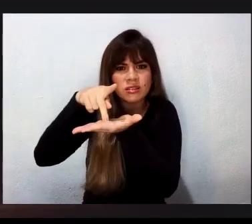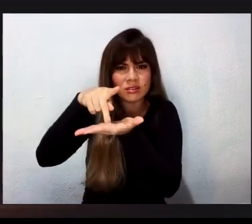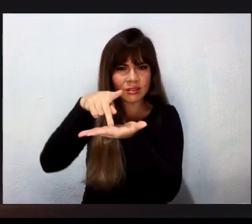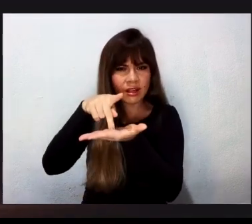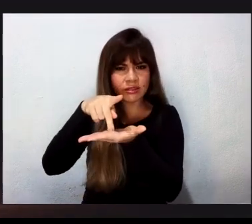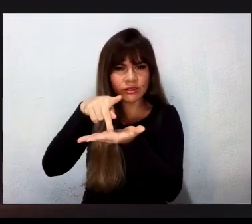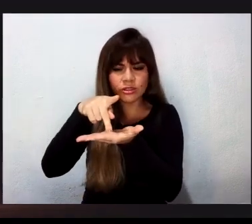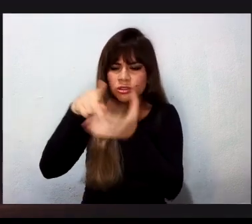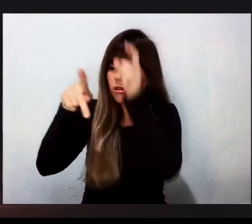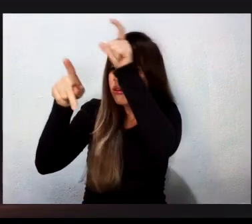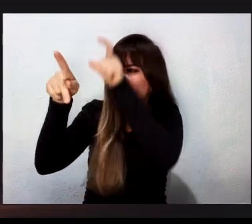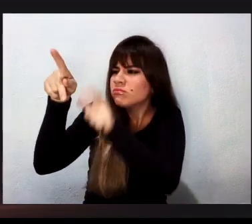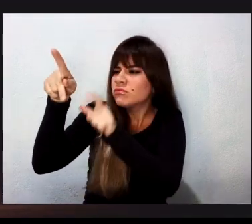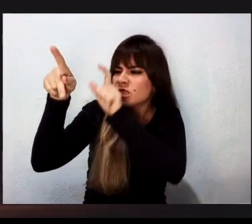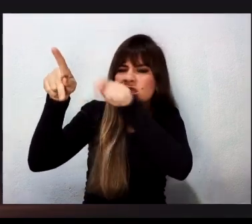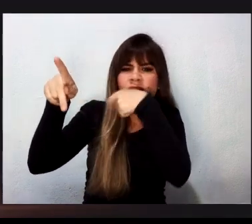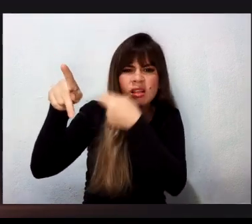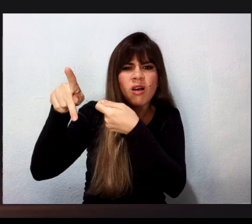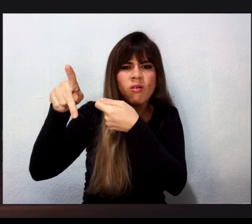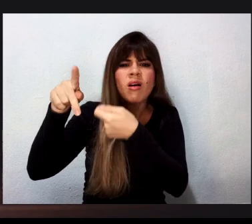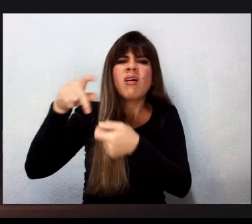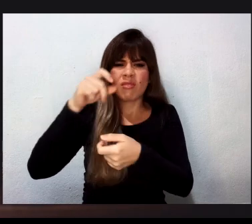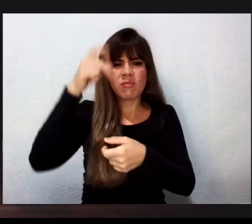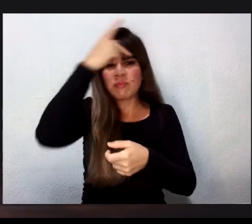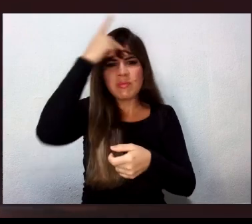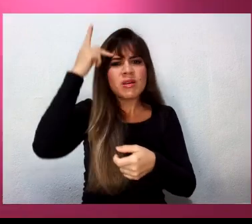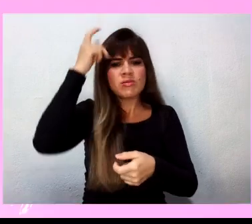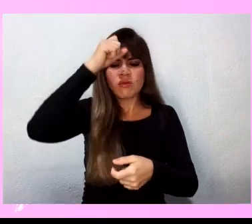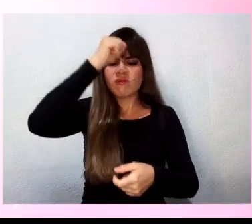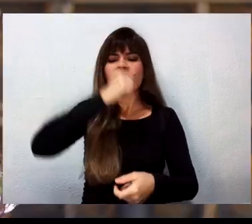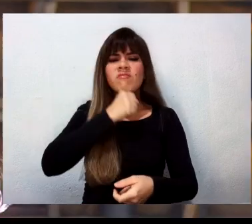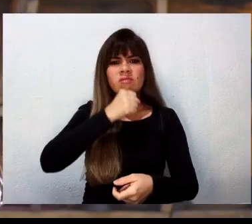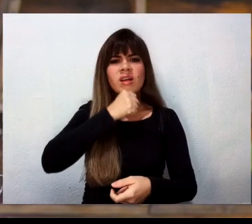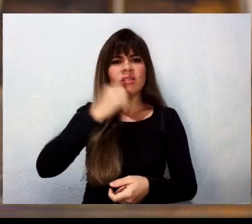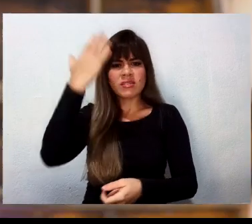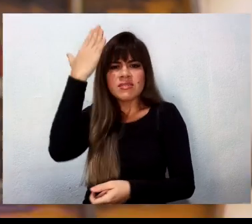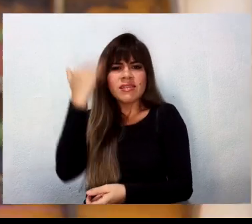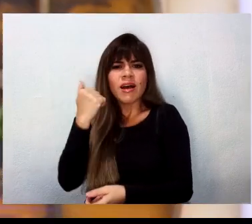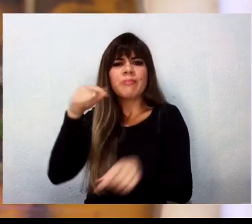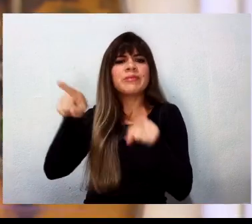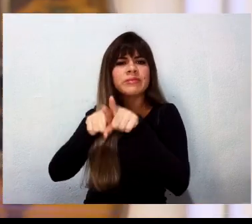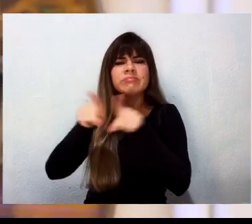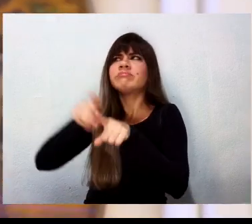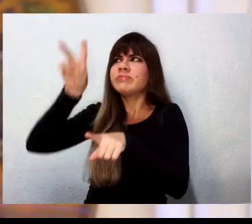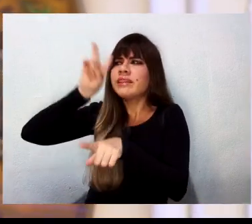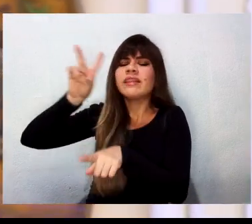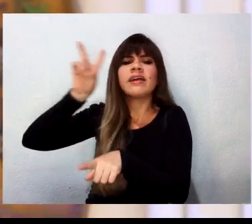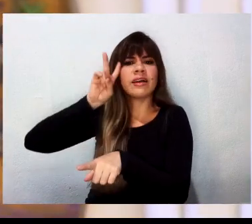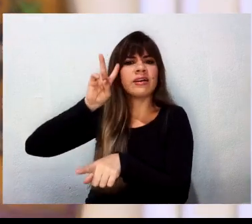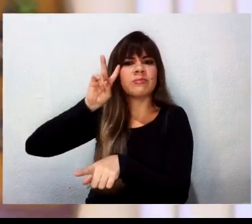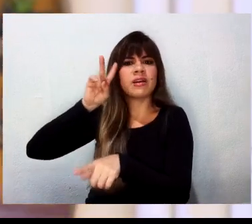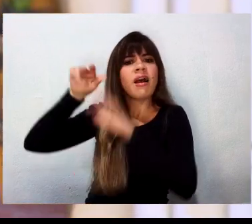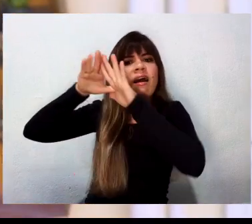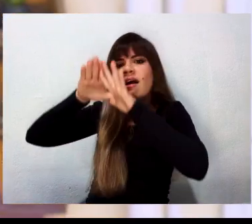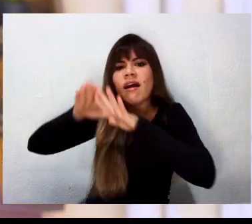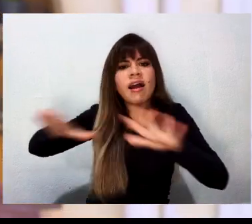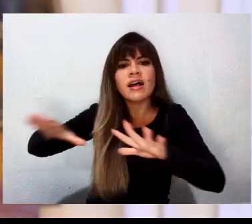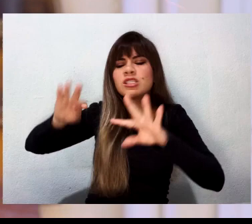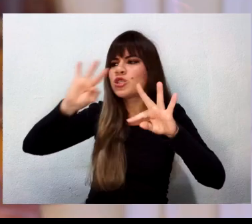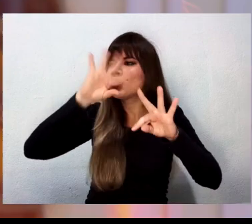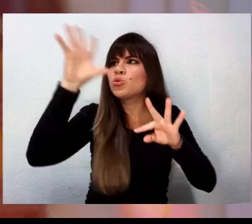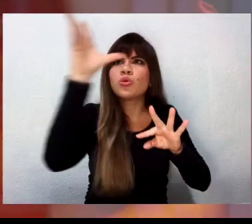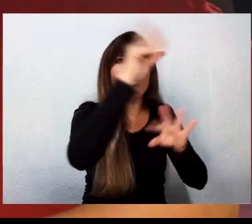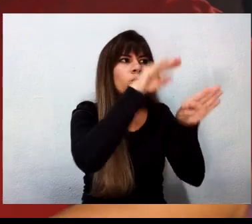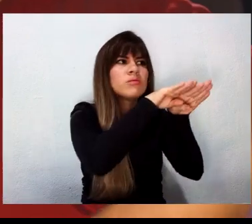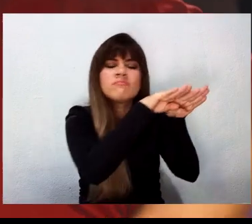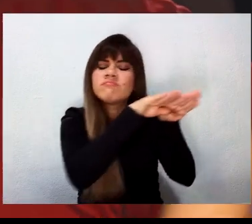a verdade. Imagens sobrepostas. Quem é velho sabe e lembra. É